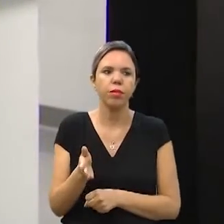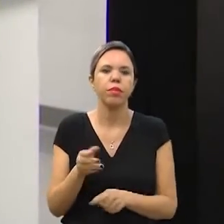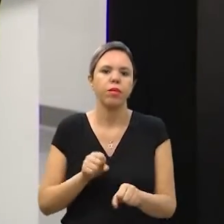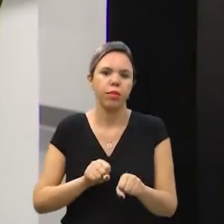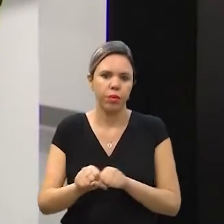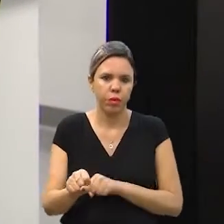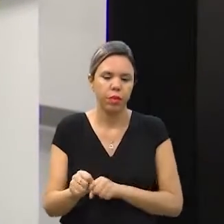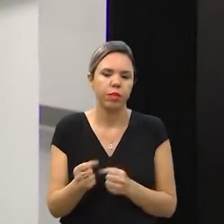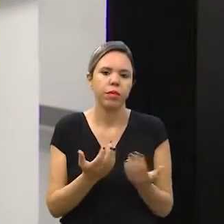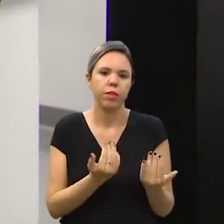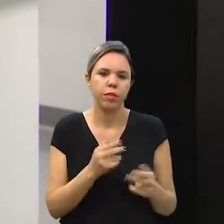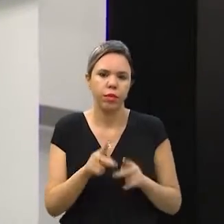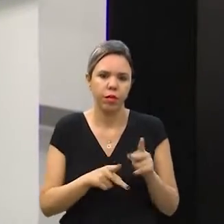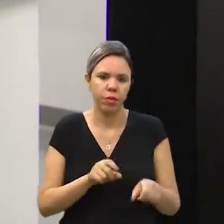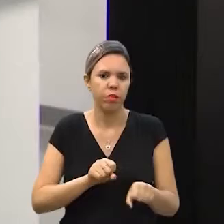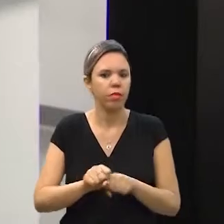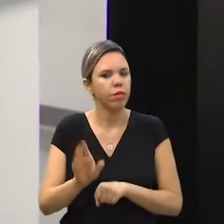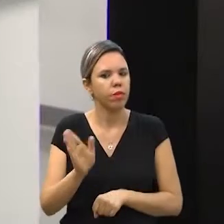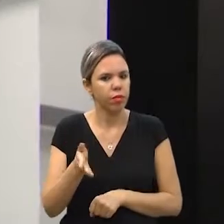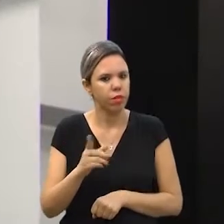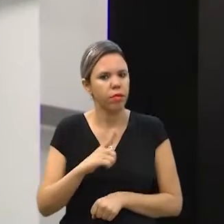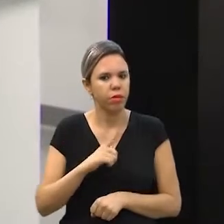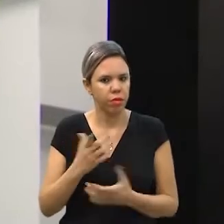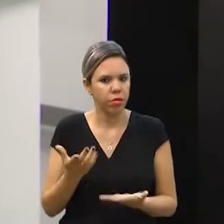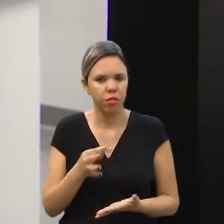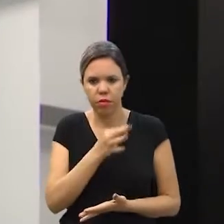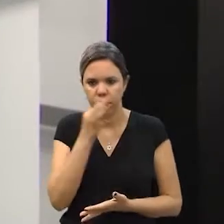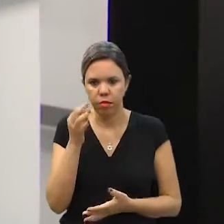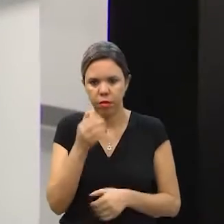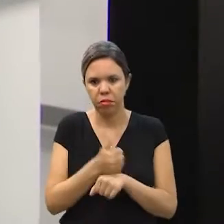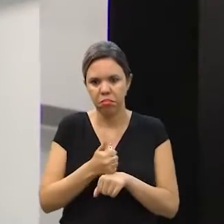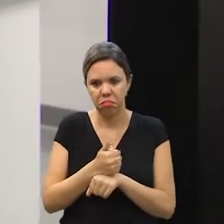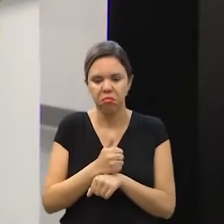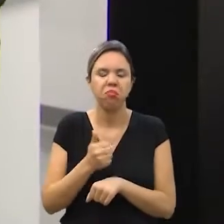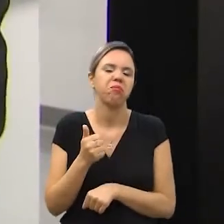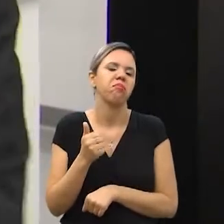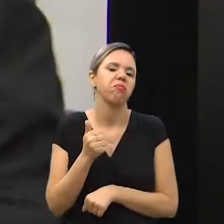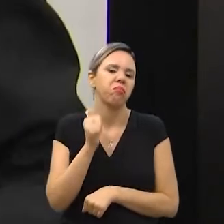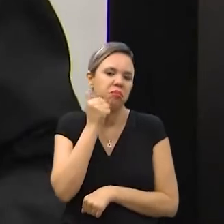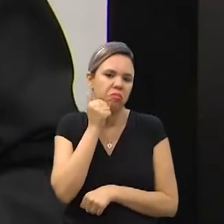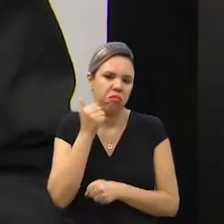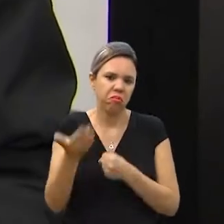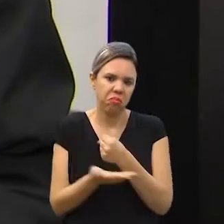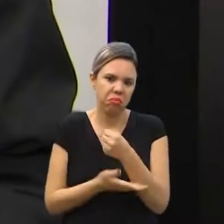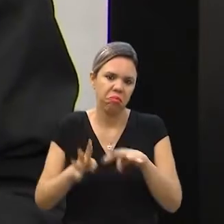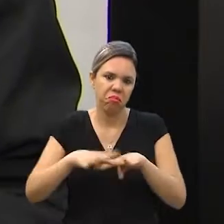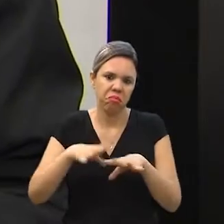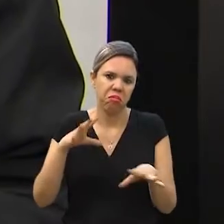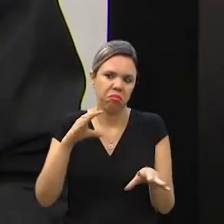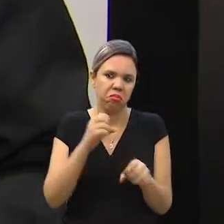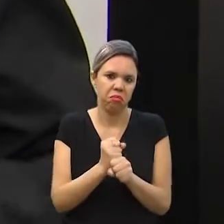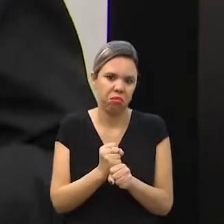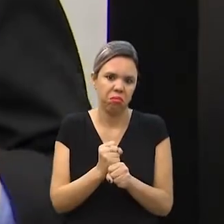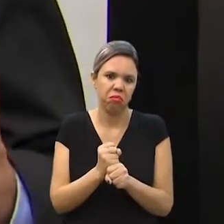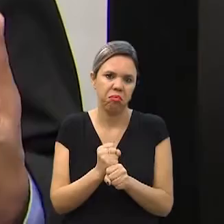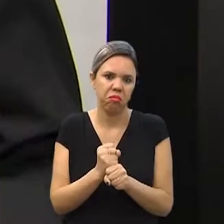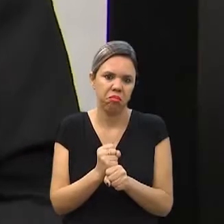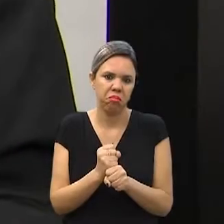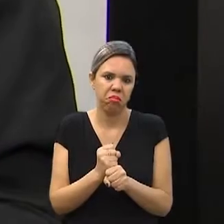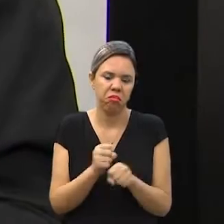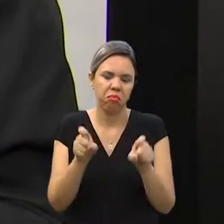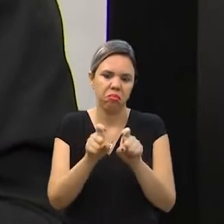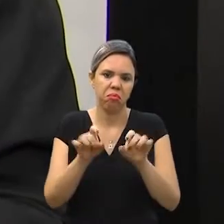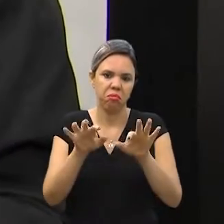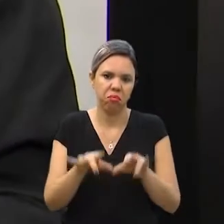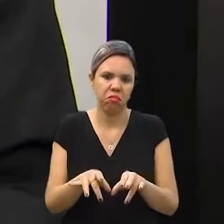já saia esses jovens com uma formação muito forte em ciência, uma base matemática, uma parte